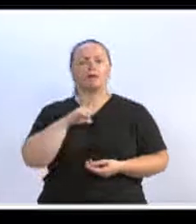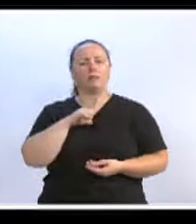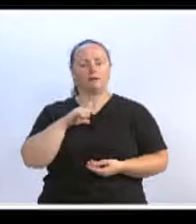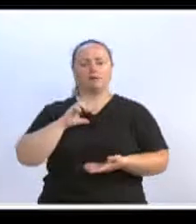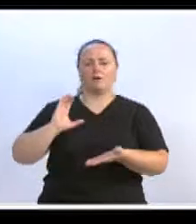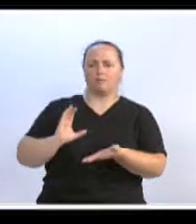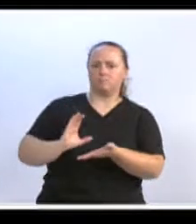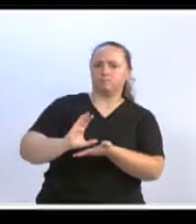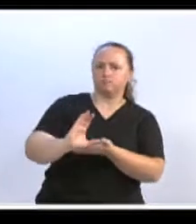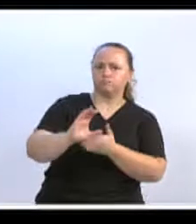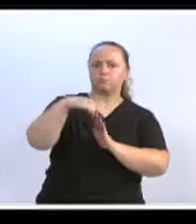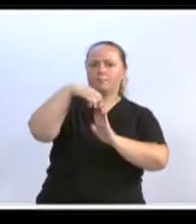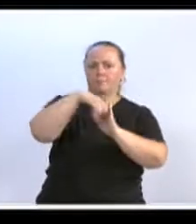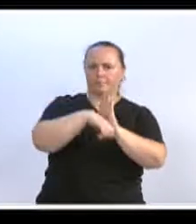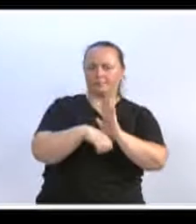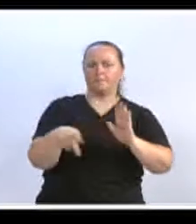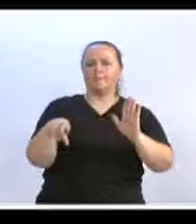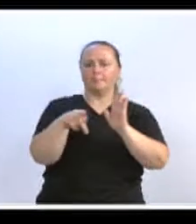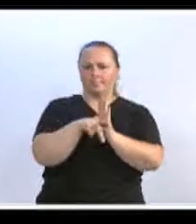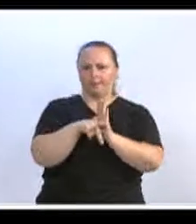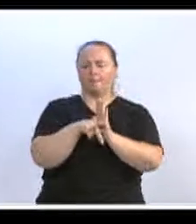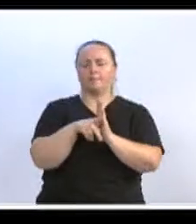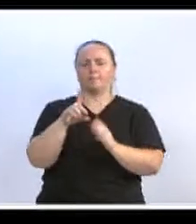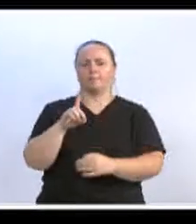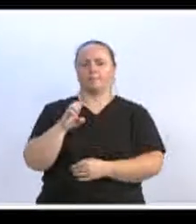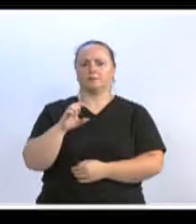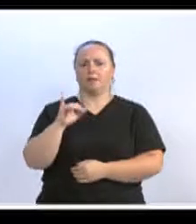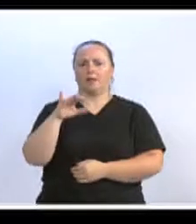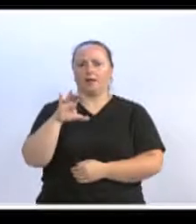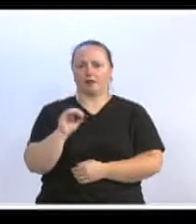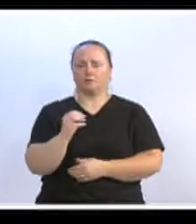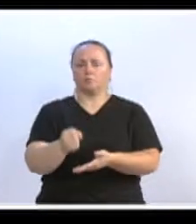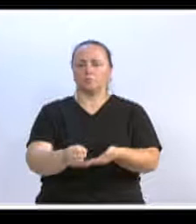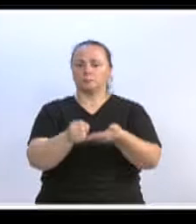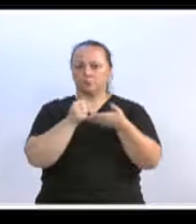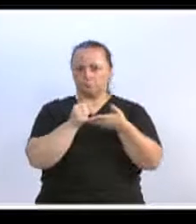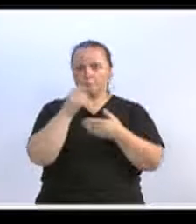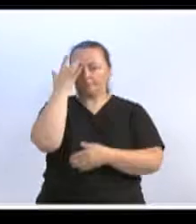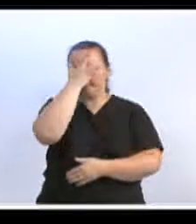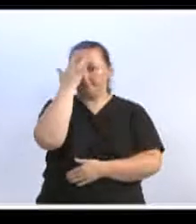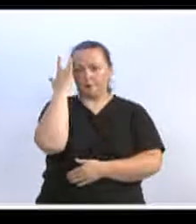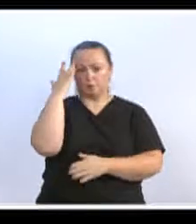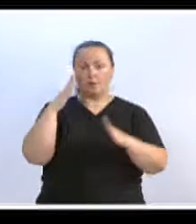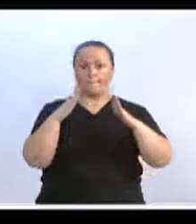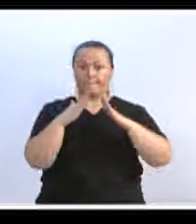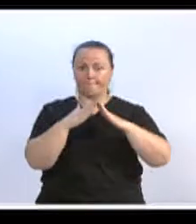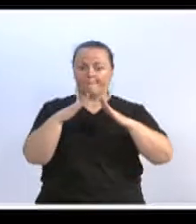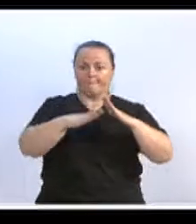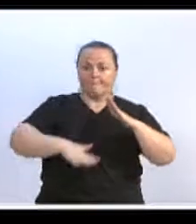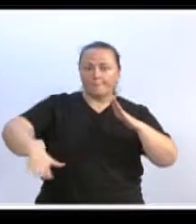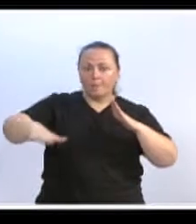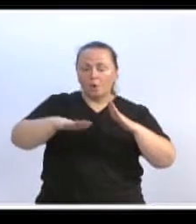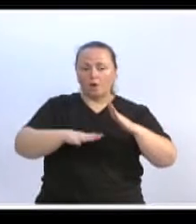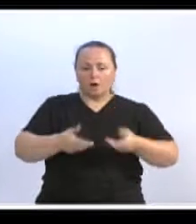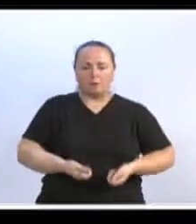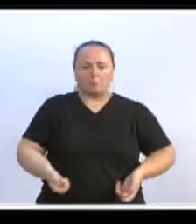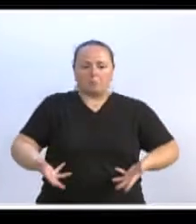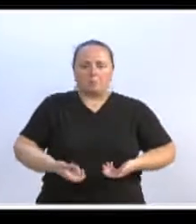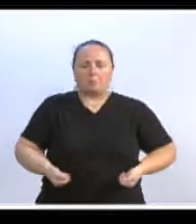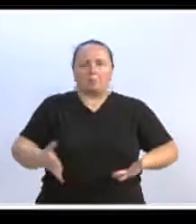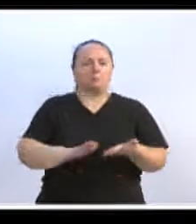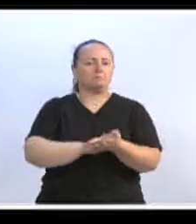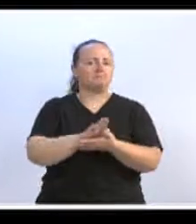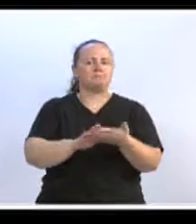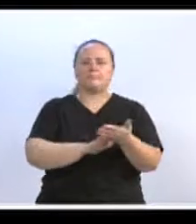trazidas pelo nosso deputado federal décio lima os moradores não tiveram custos com a obra estão tendo qualidade de vida valorização dos imóveis